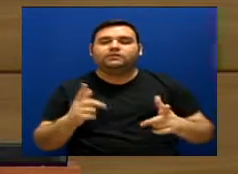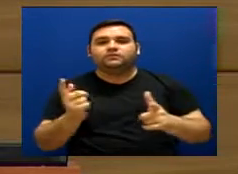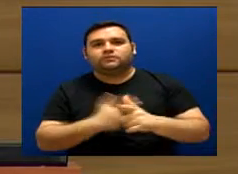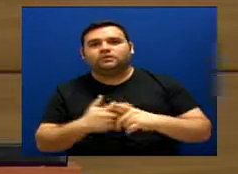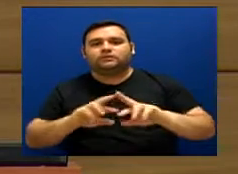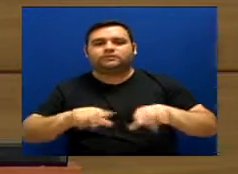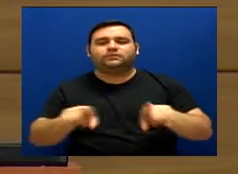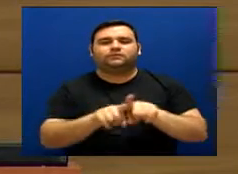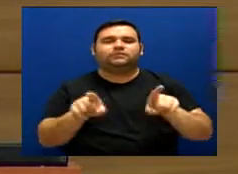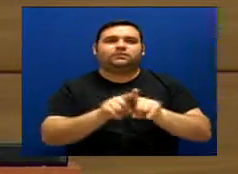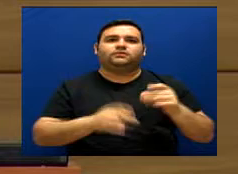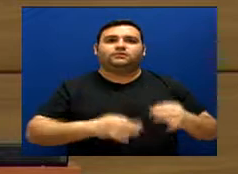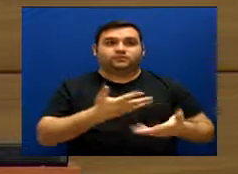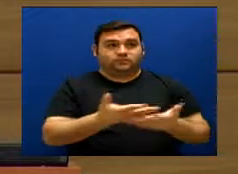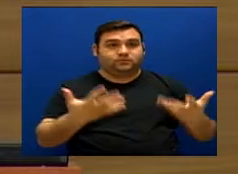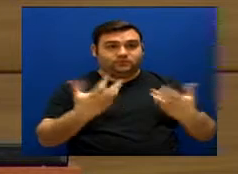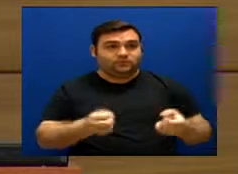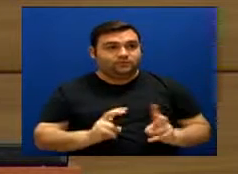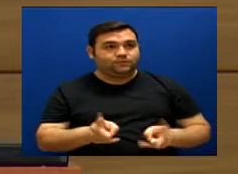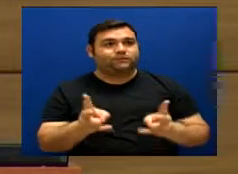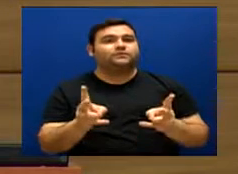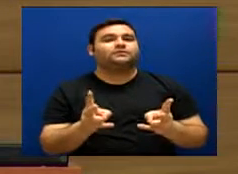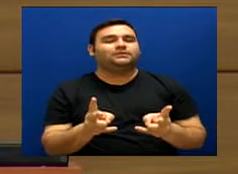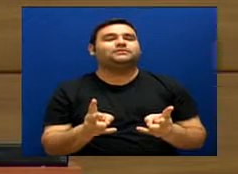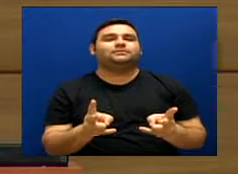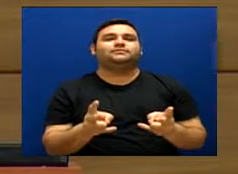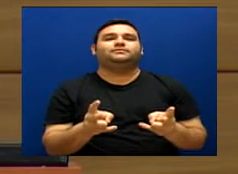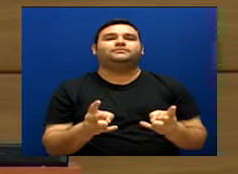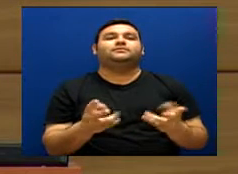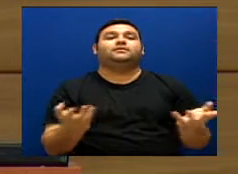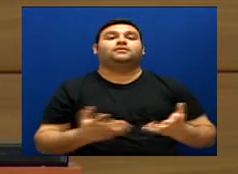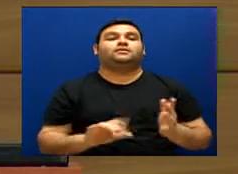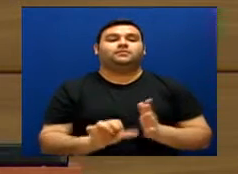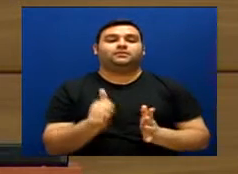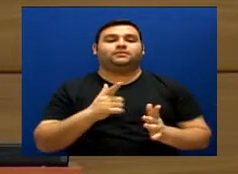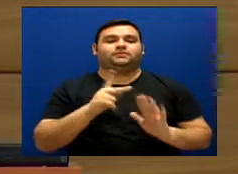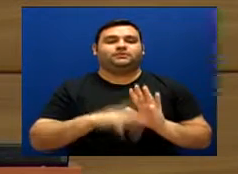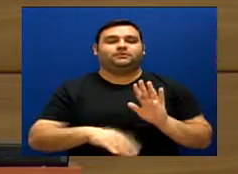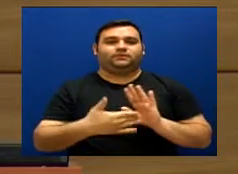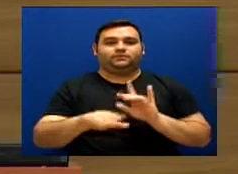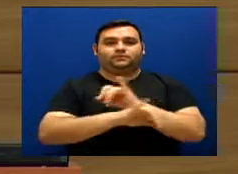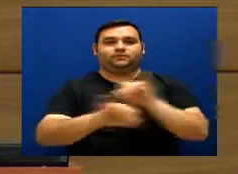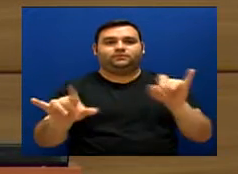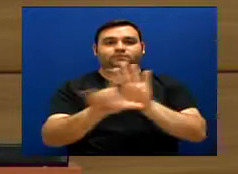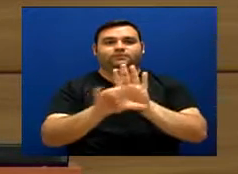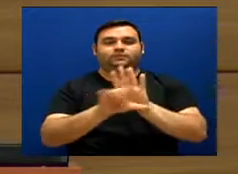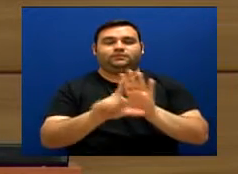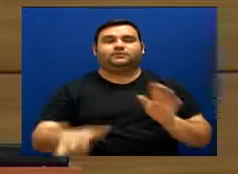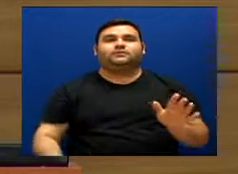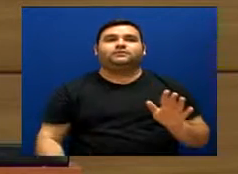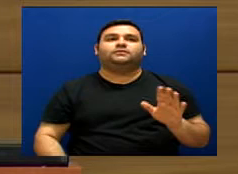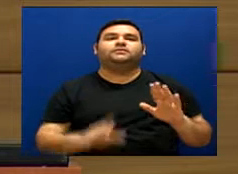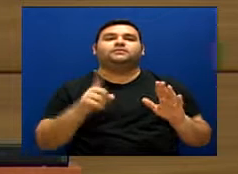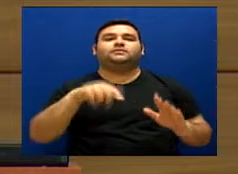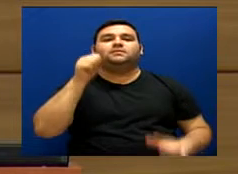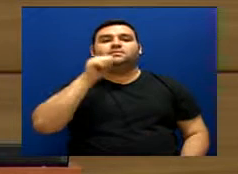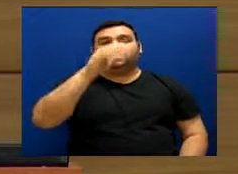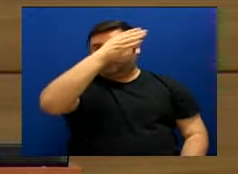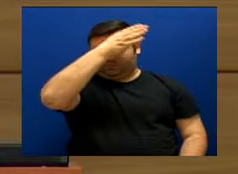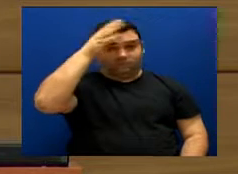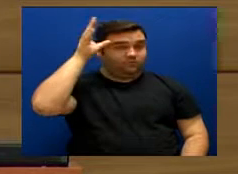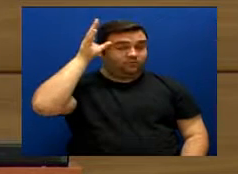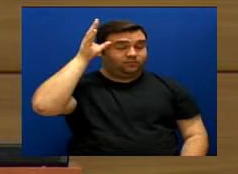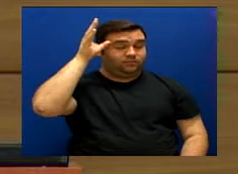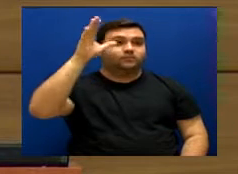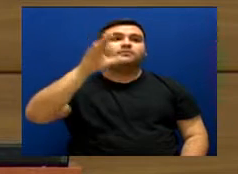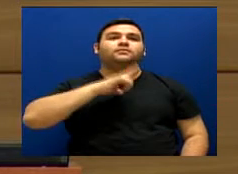previdenciárias. Vereadores e vereadoras, concordam, permaneçam como estão. Votação única, projeto de decreto legislativo da vereadora Cíntia de